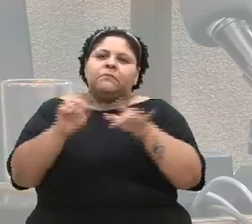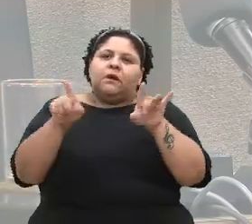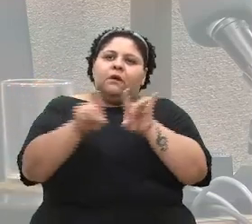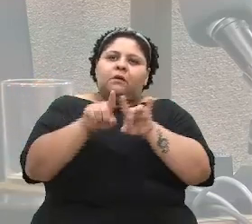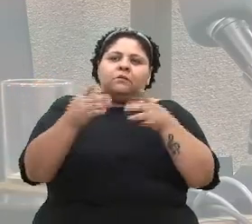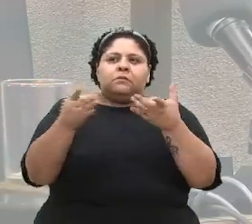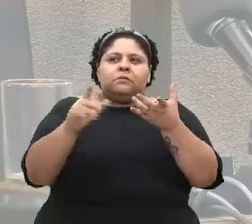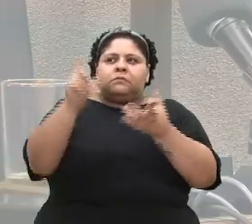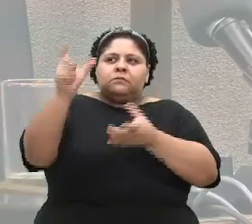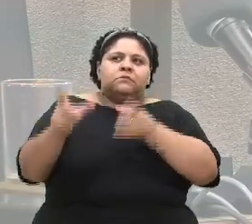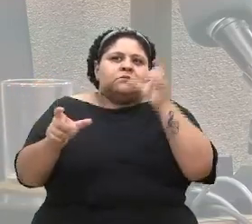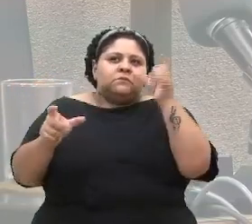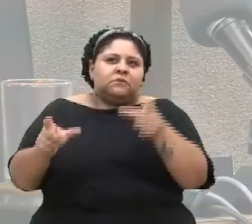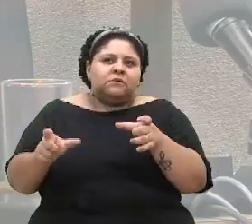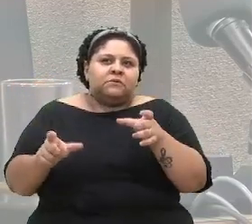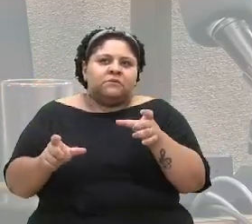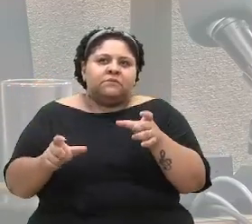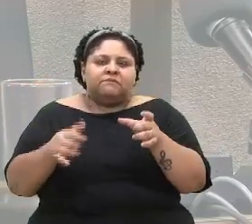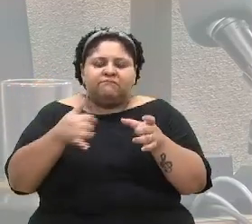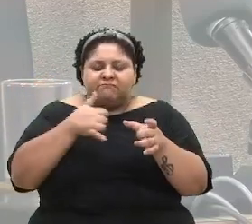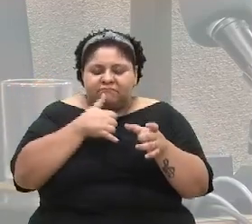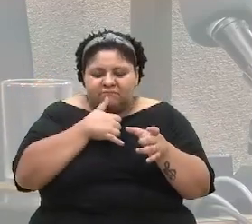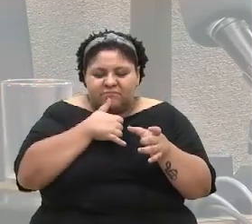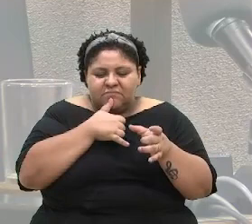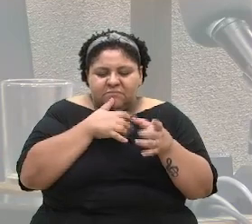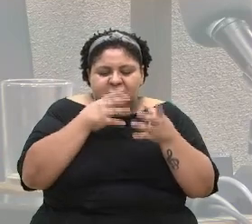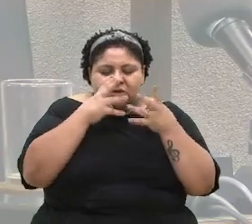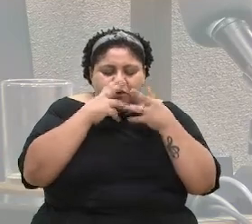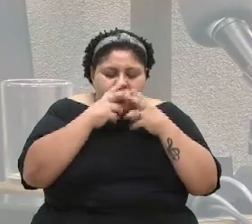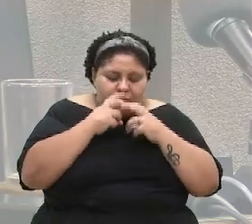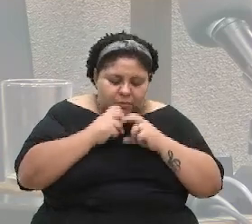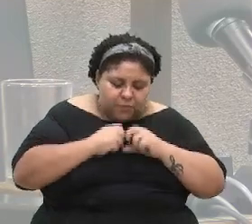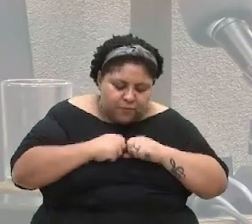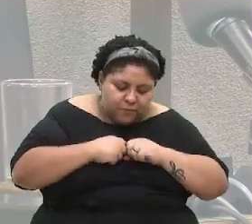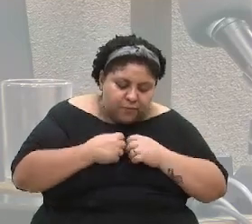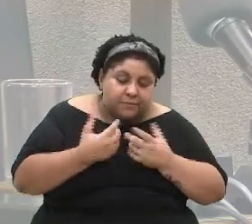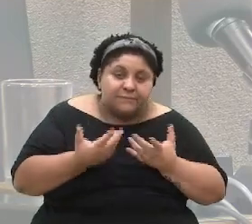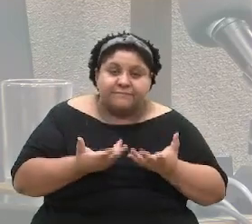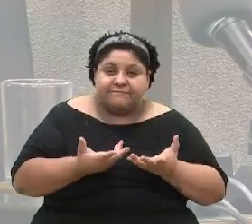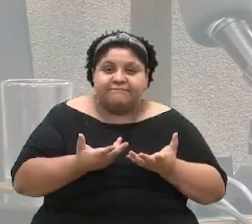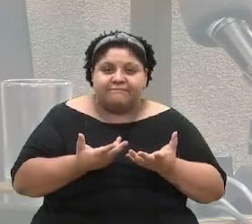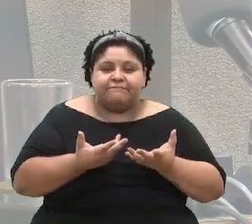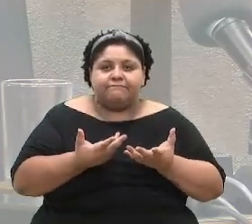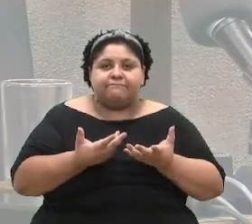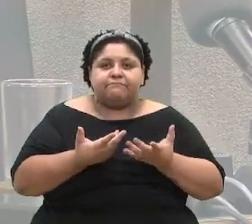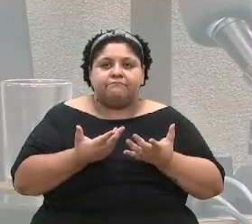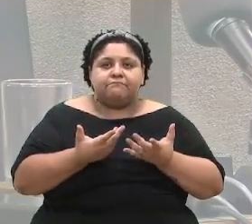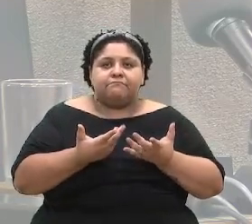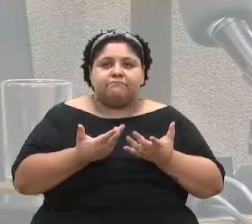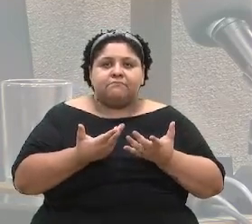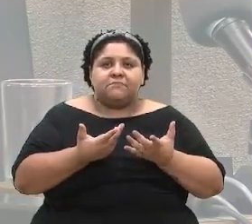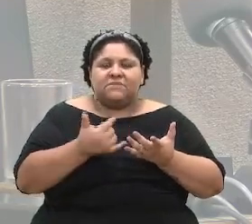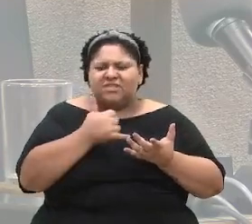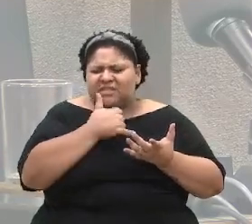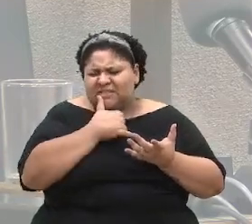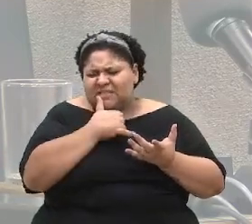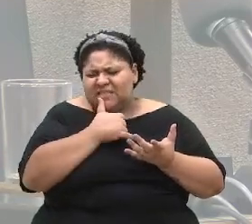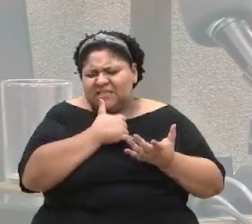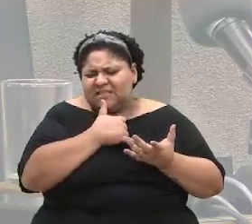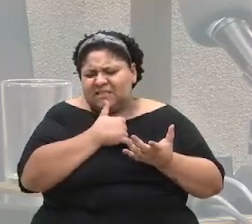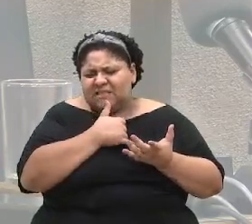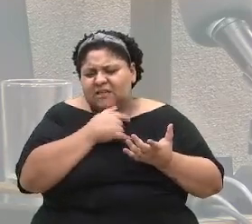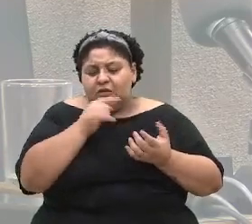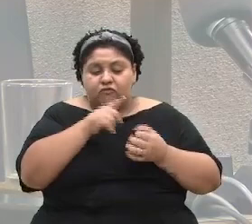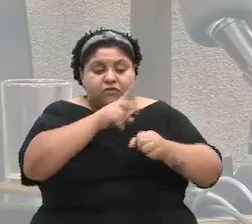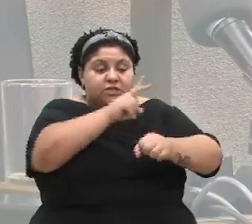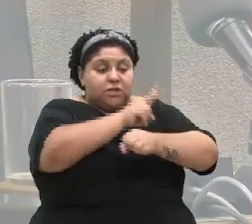até pessoas que estão depressivas, pessoas que estão, né, numa situação assim de tristeza, você cuidar, você